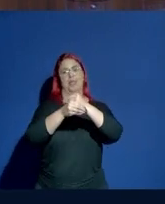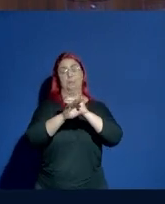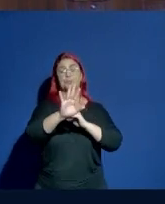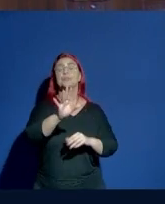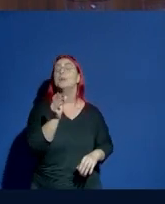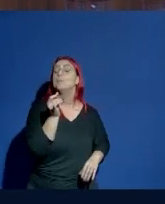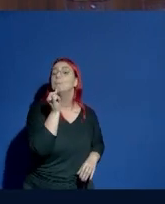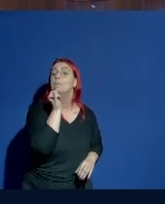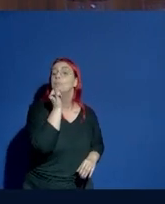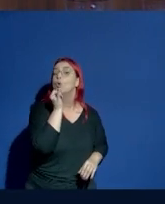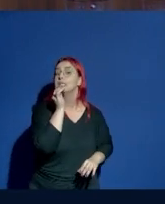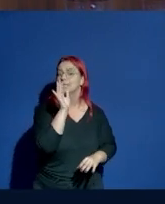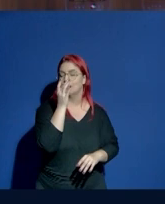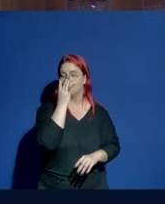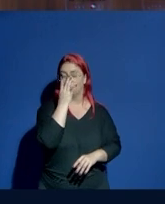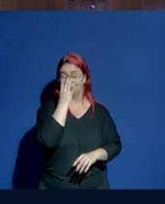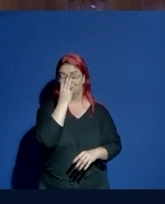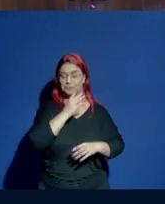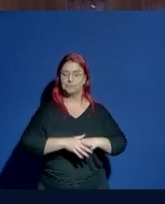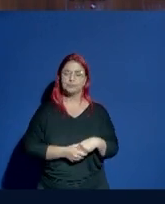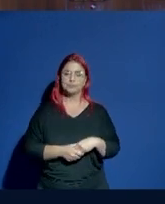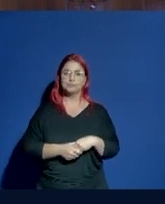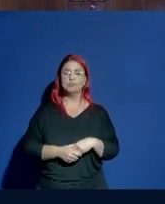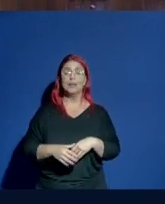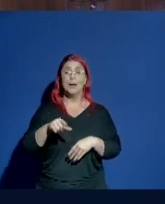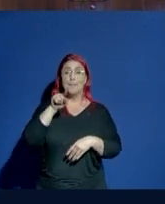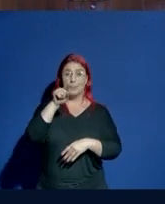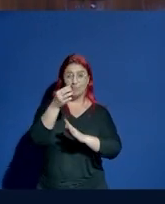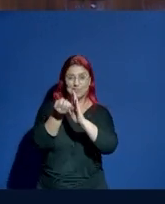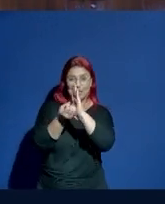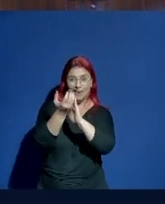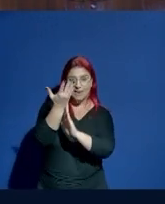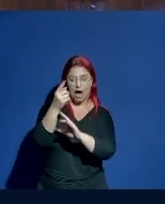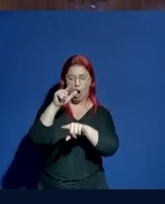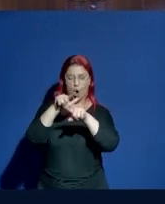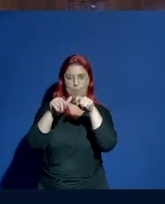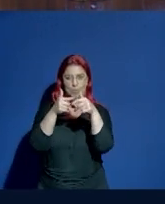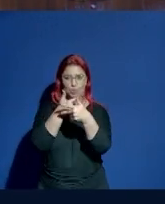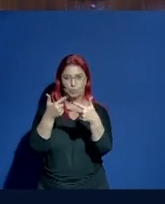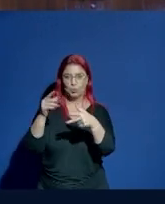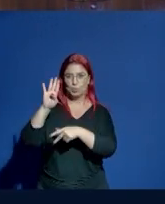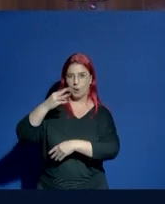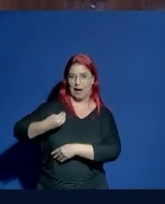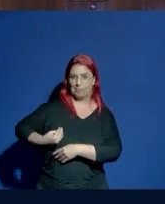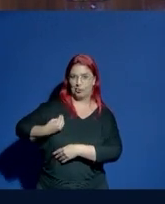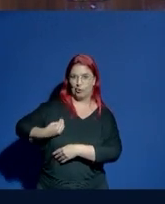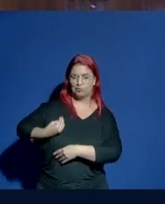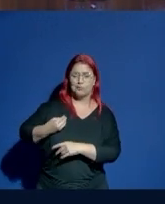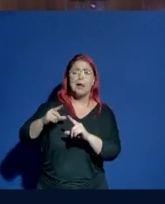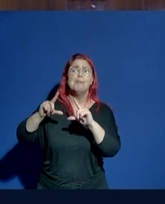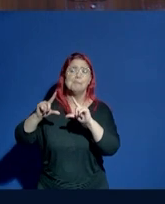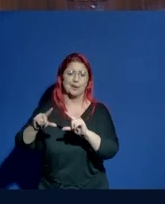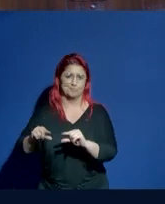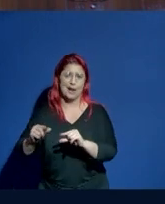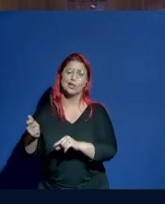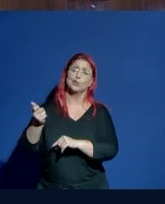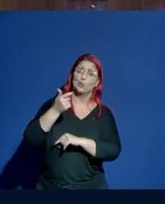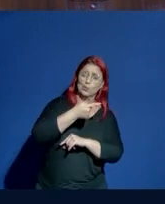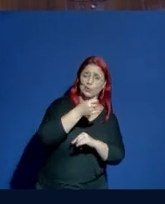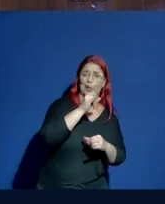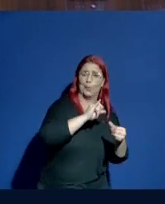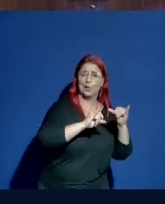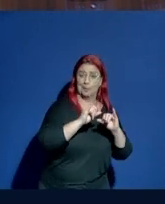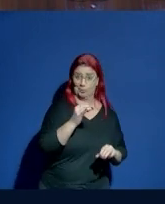exemplo, para se fazer um produto à base de biológicos, custa muito menos do que um defensivo